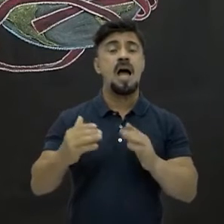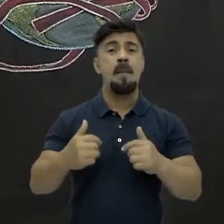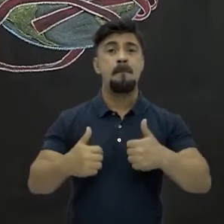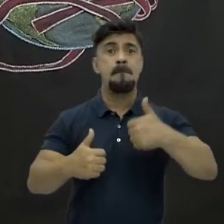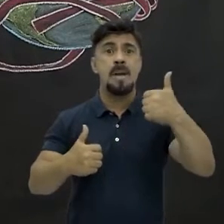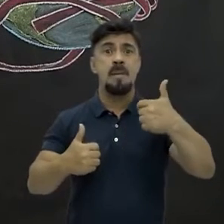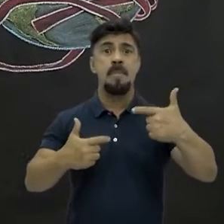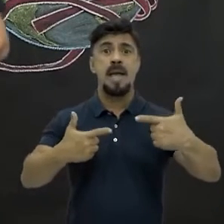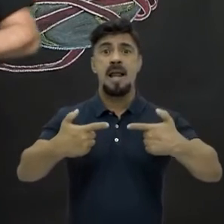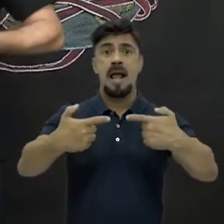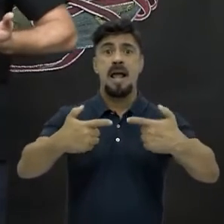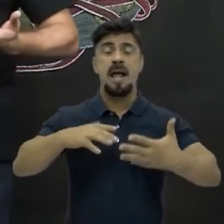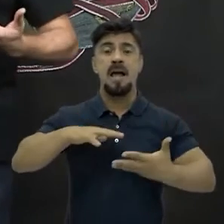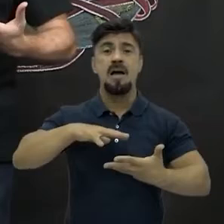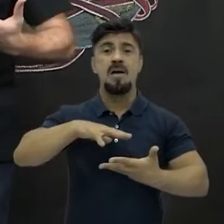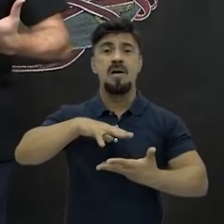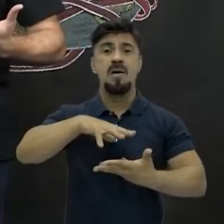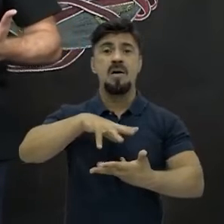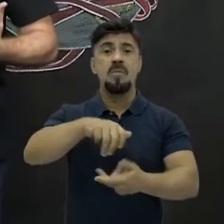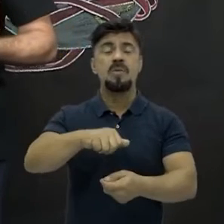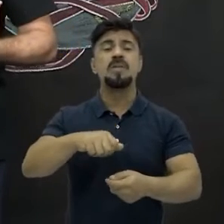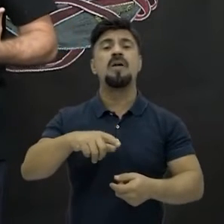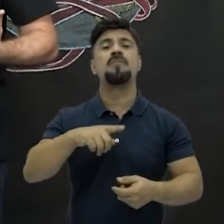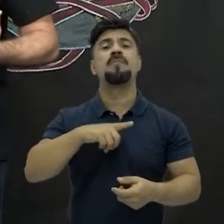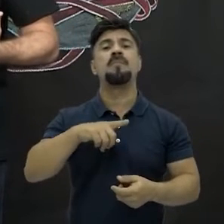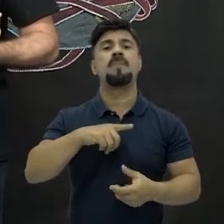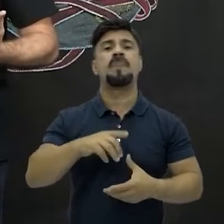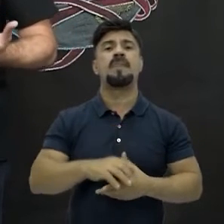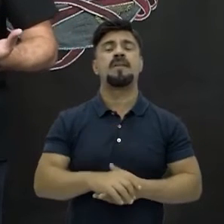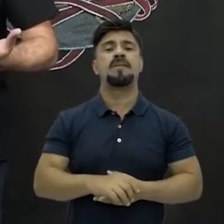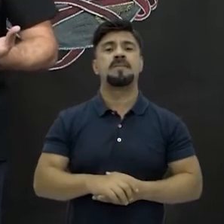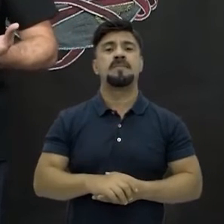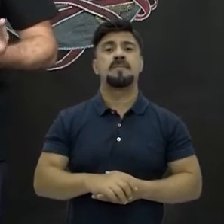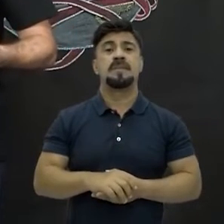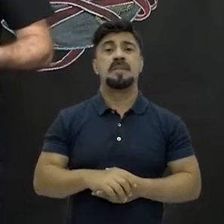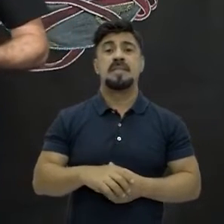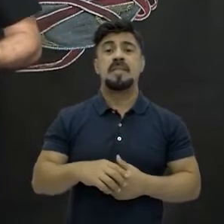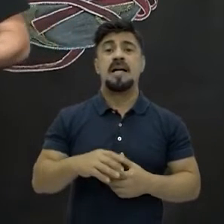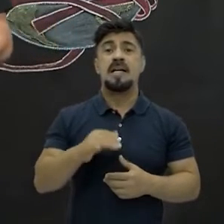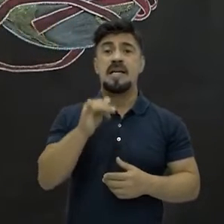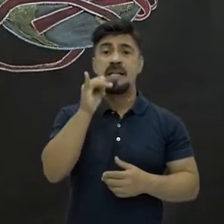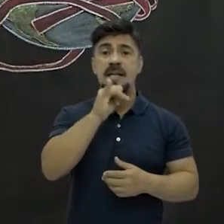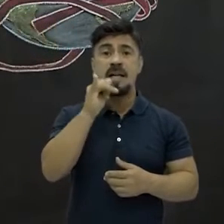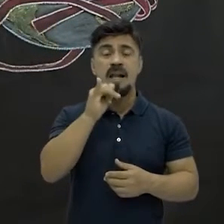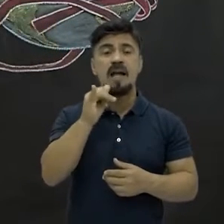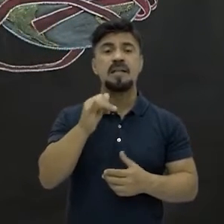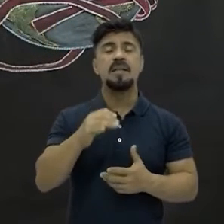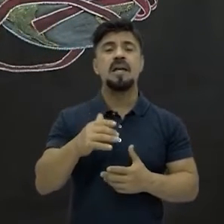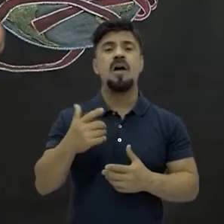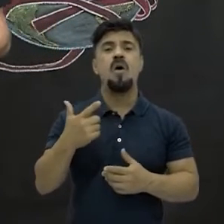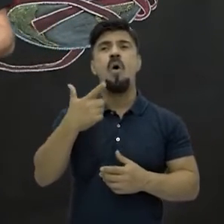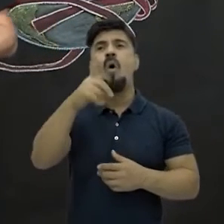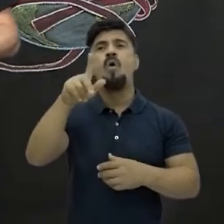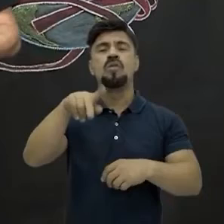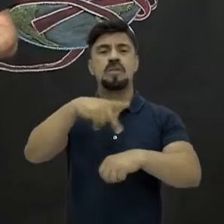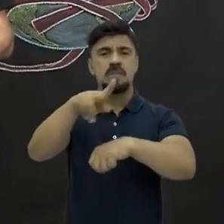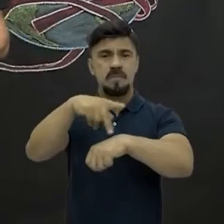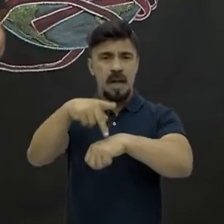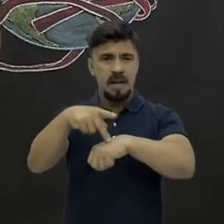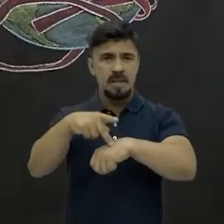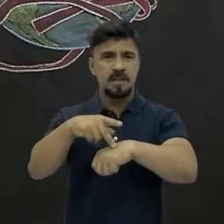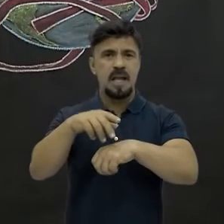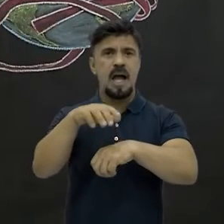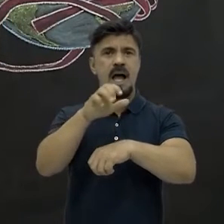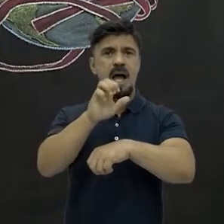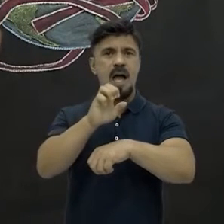Mundial. E um pouco antes, temos uma época na Inglaterra, assim como diversos outros países na Europa,